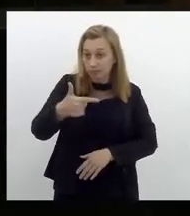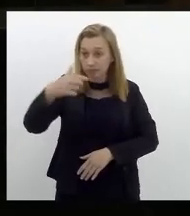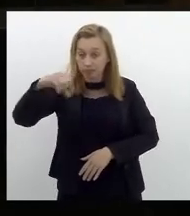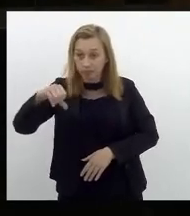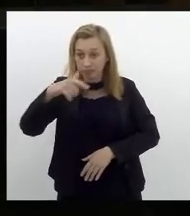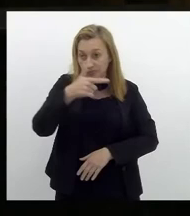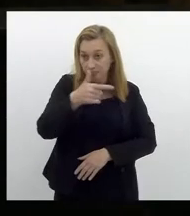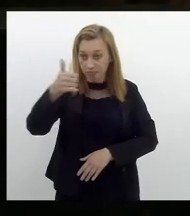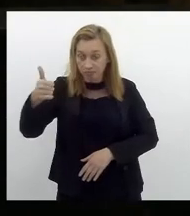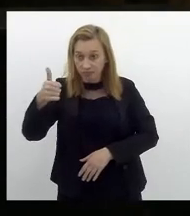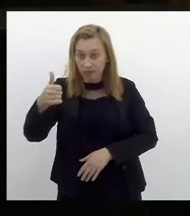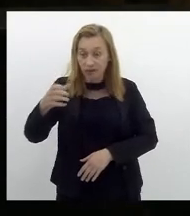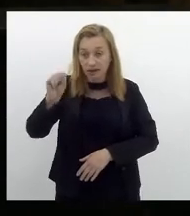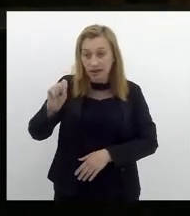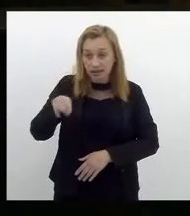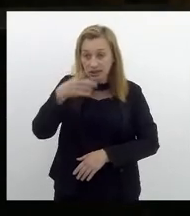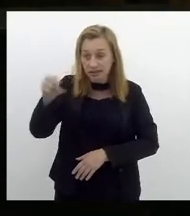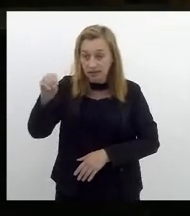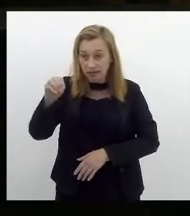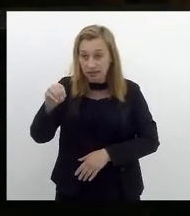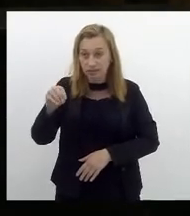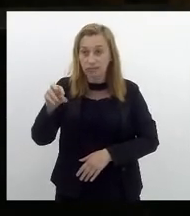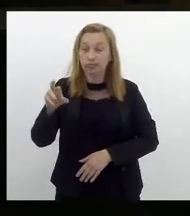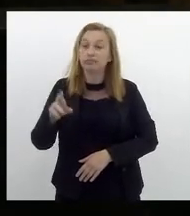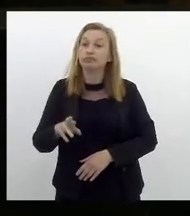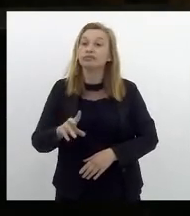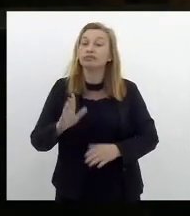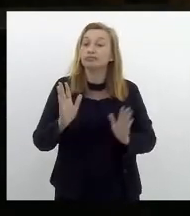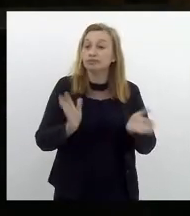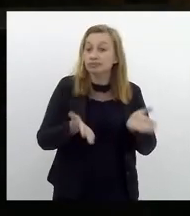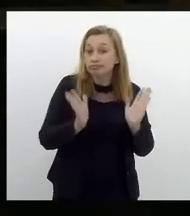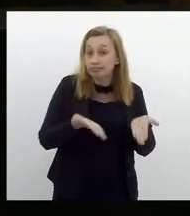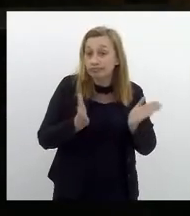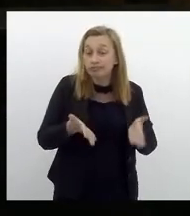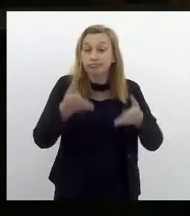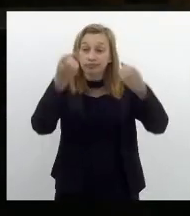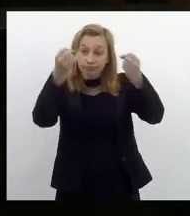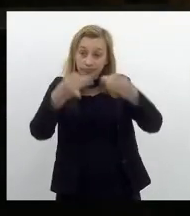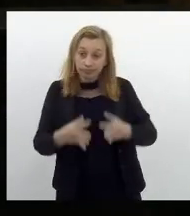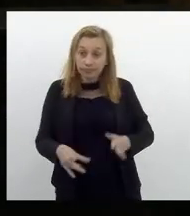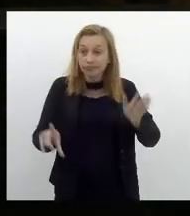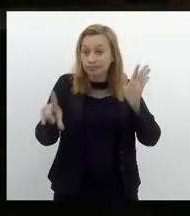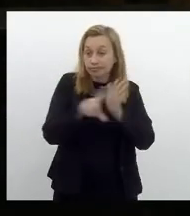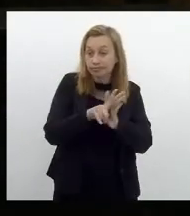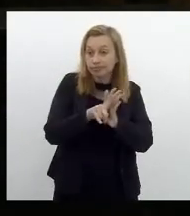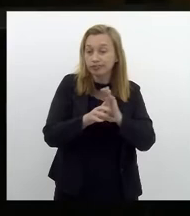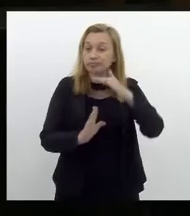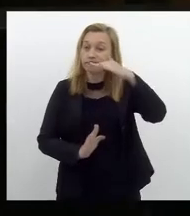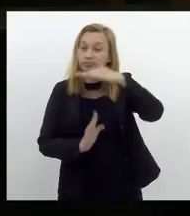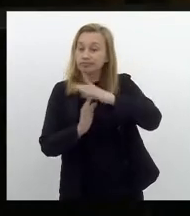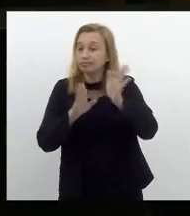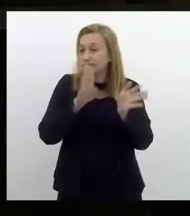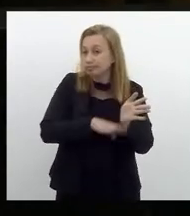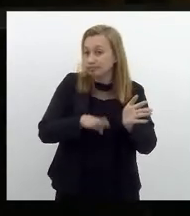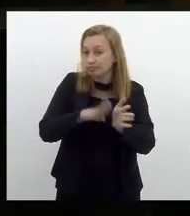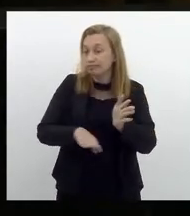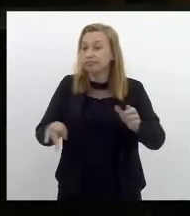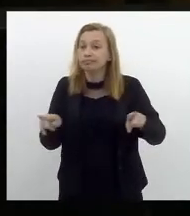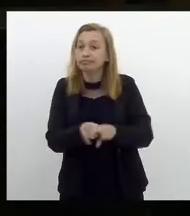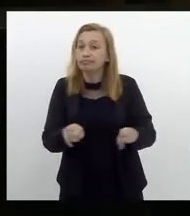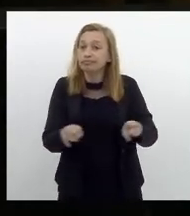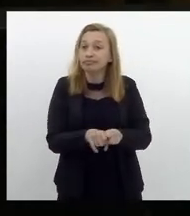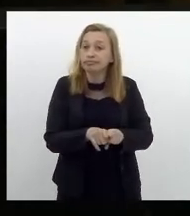9429/21, que é a lei da adesão ao regime, e fiquei agora de explicar a lei do teto de gastos e